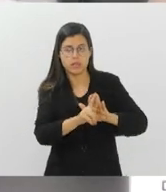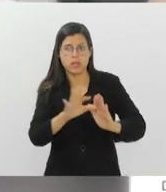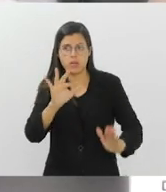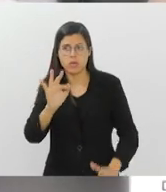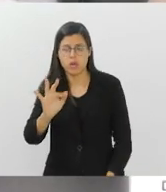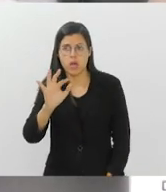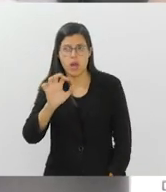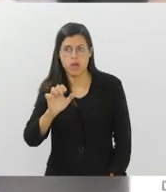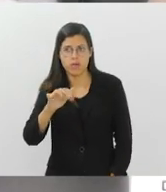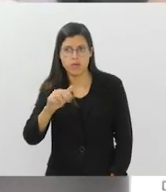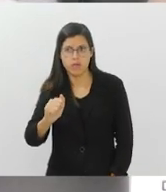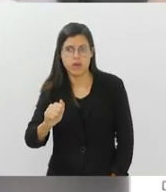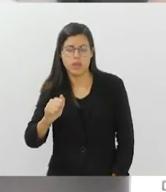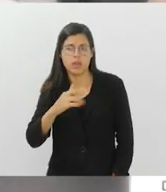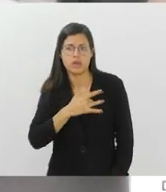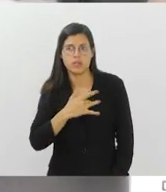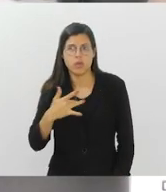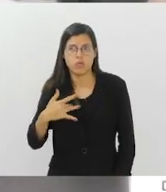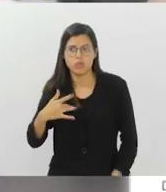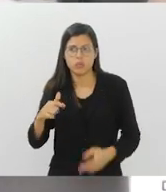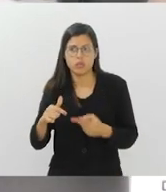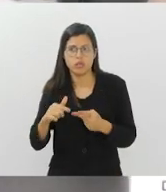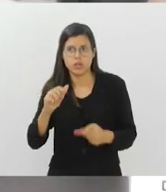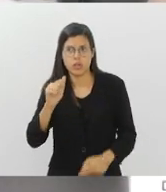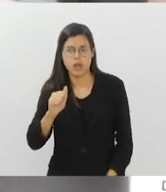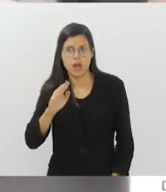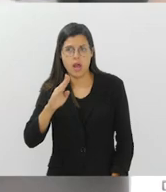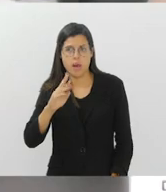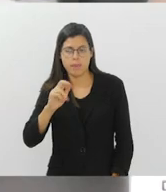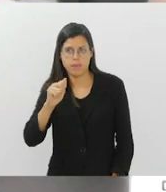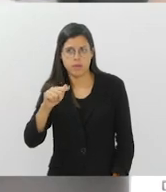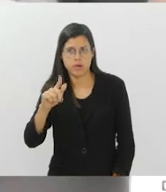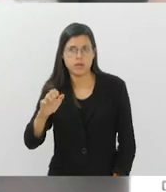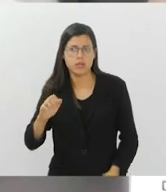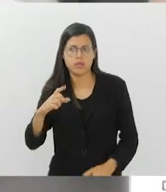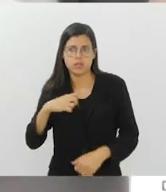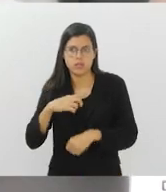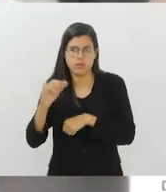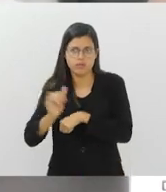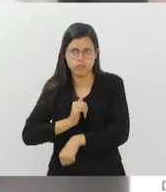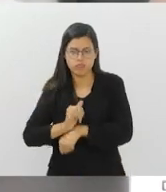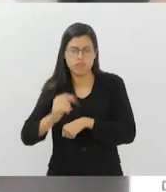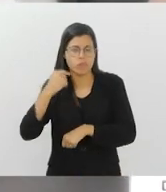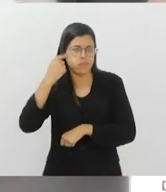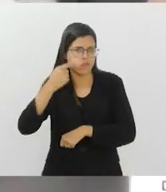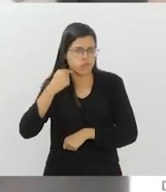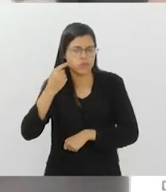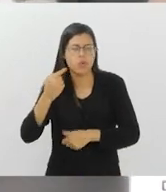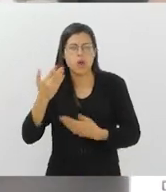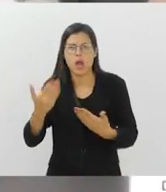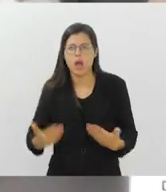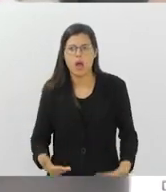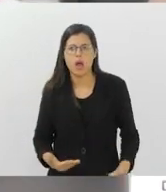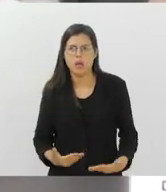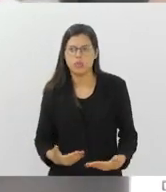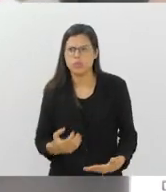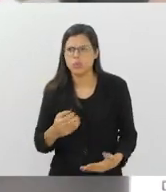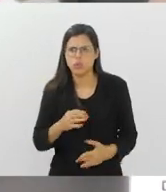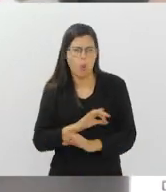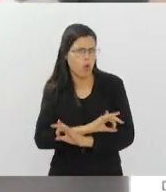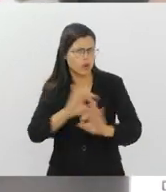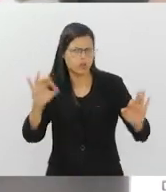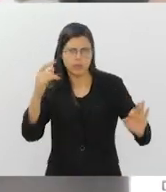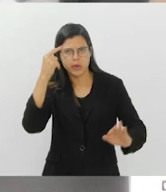quanto a Abranges, ter os instrumentos legais a partir dos advogados, procurações. Boa, excelente